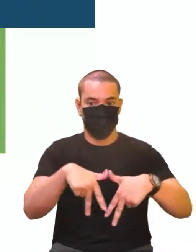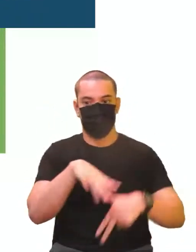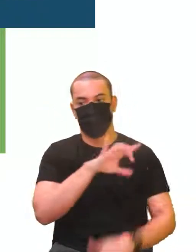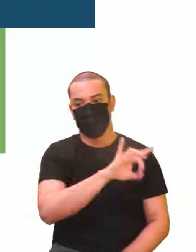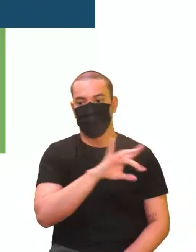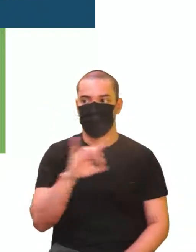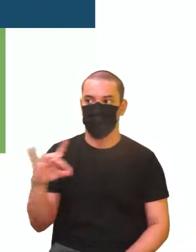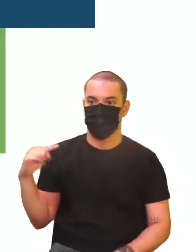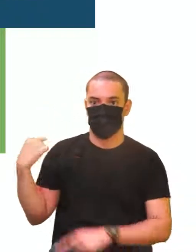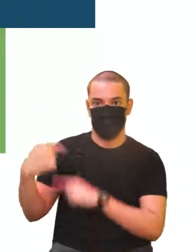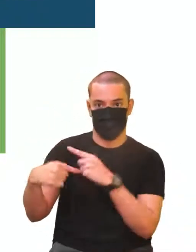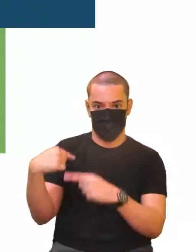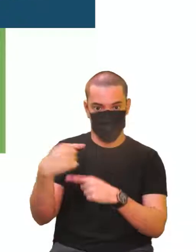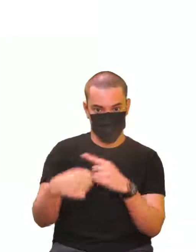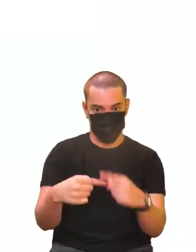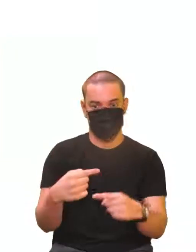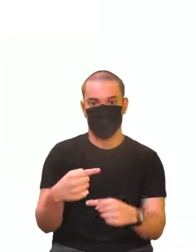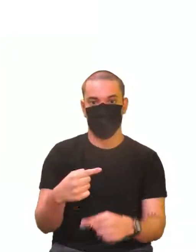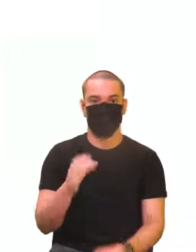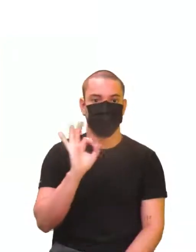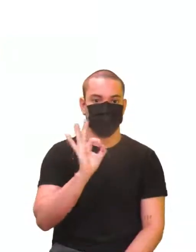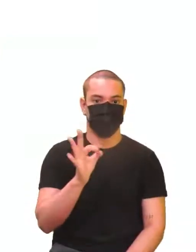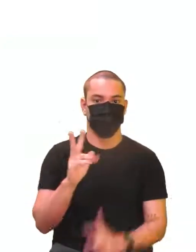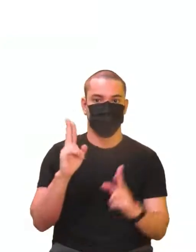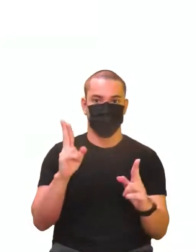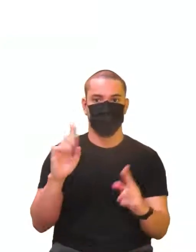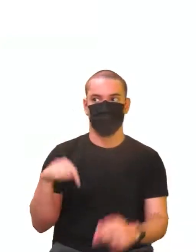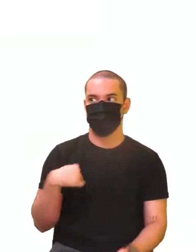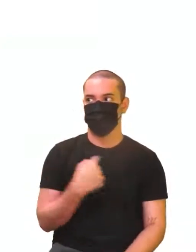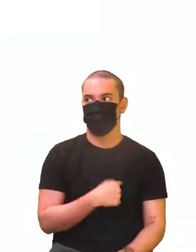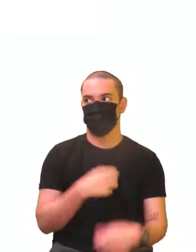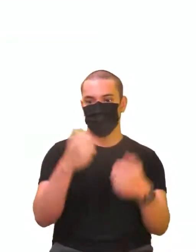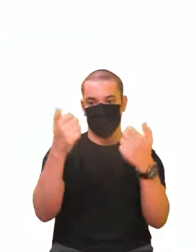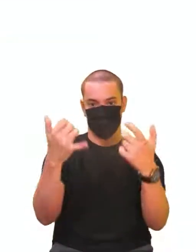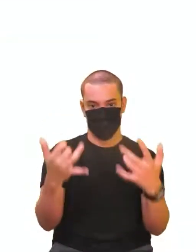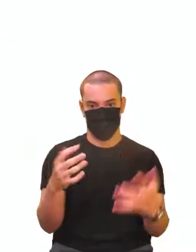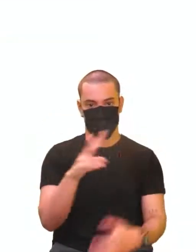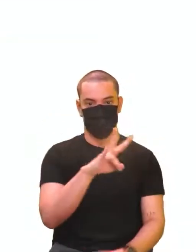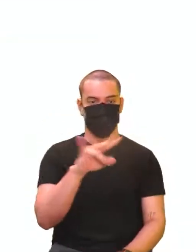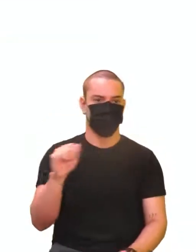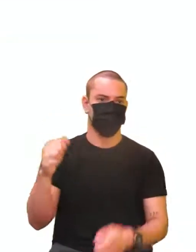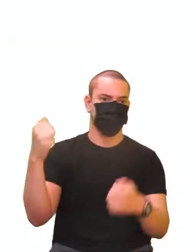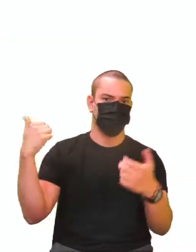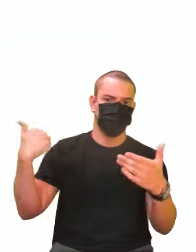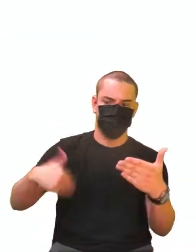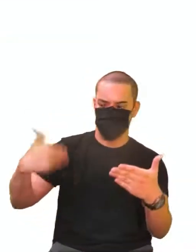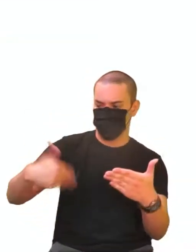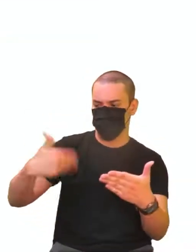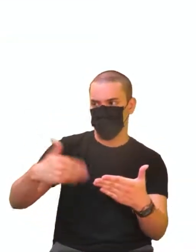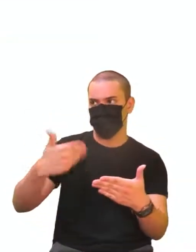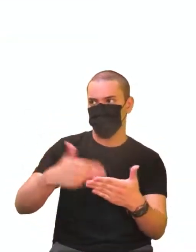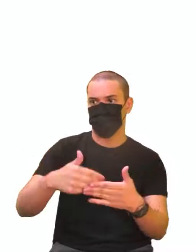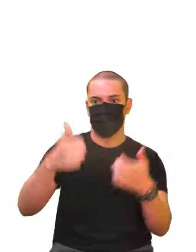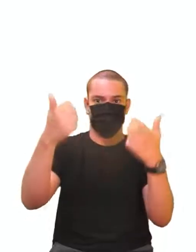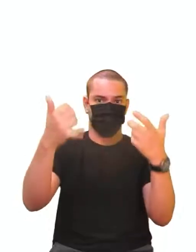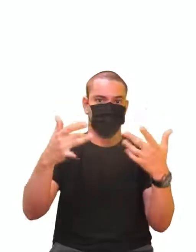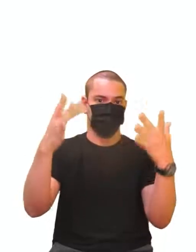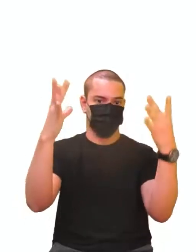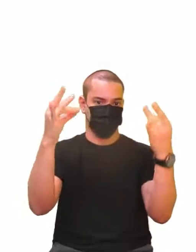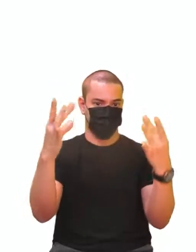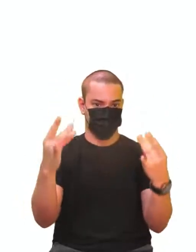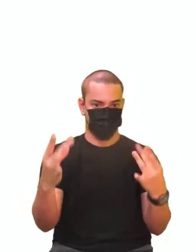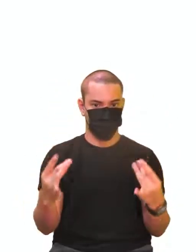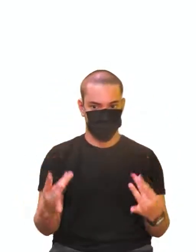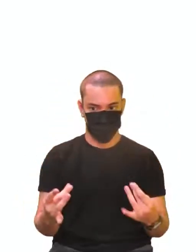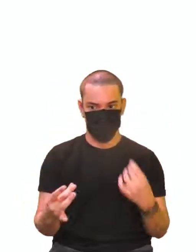cada herança. Ok, como a gente falou, a gente vai discorrer nessa aula sobre essa questão dessas